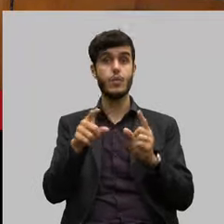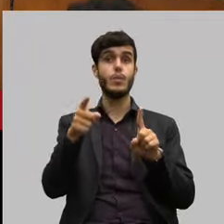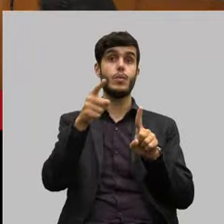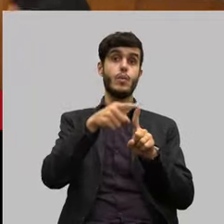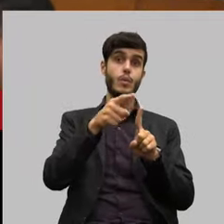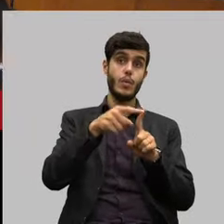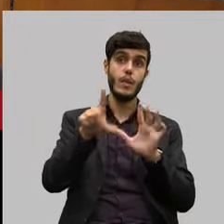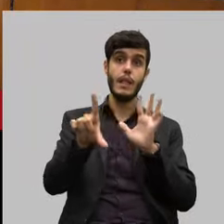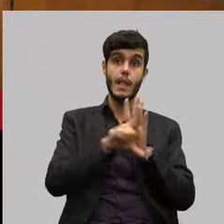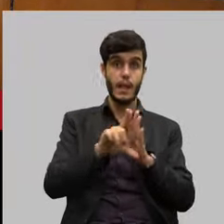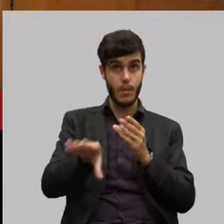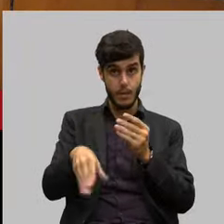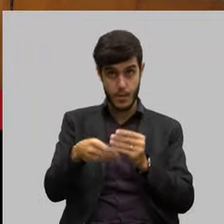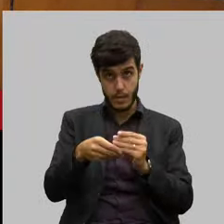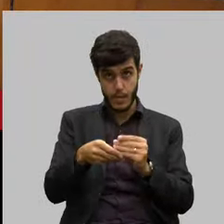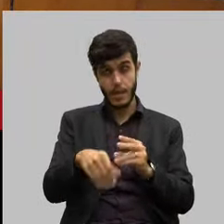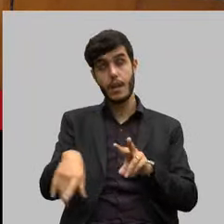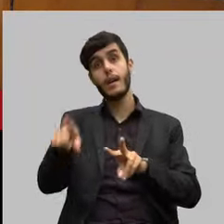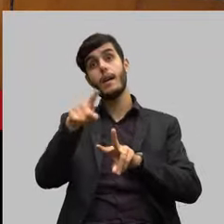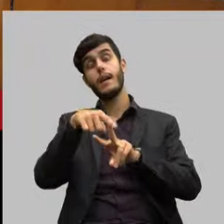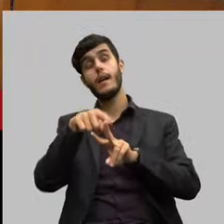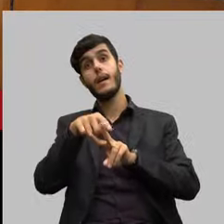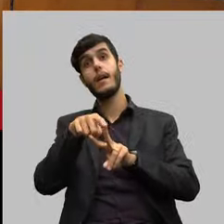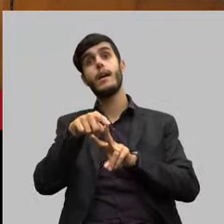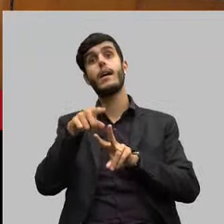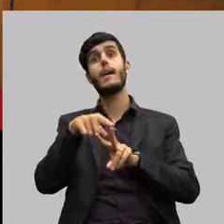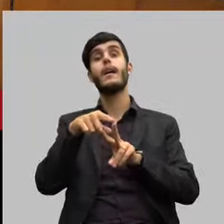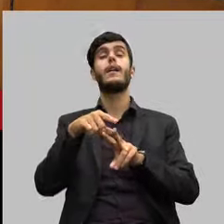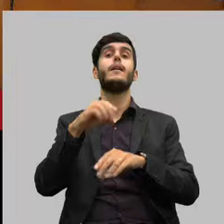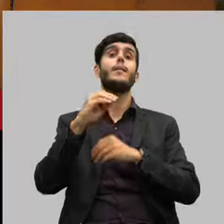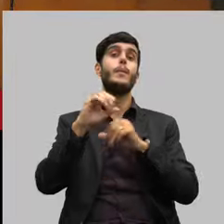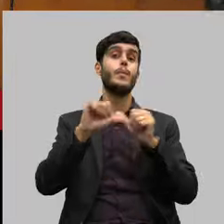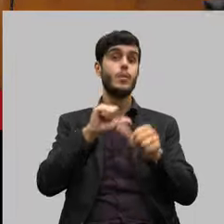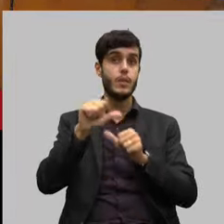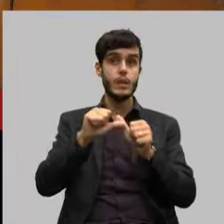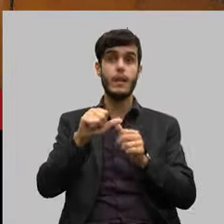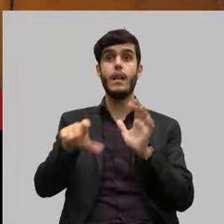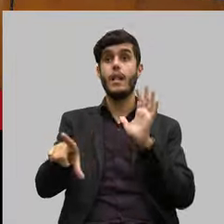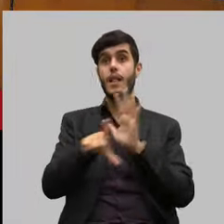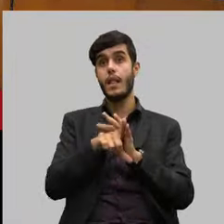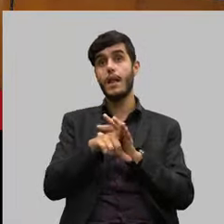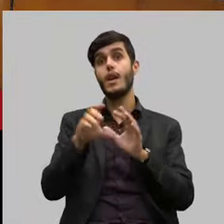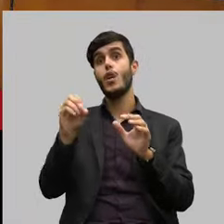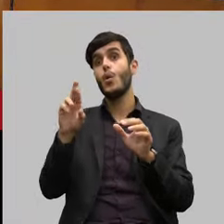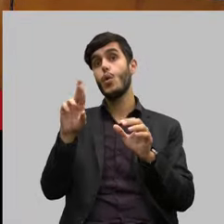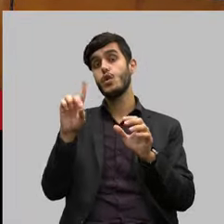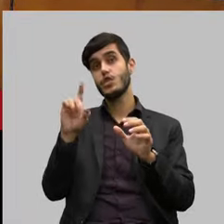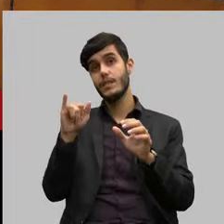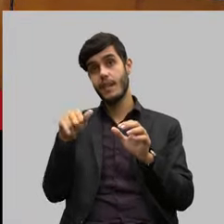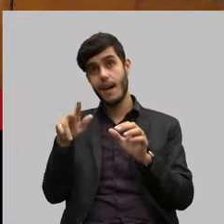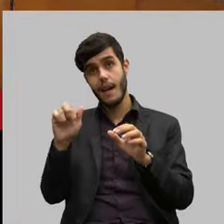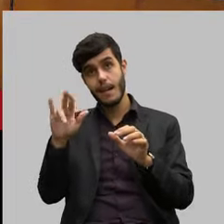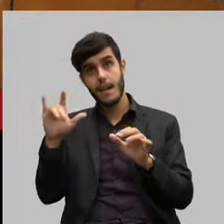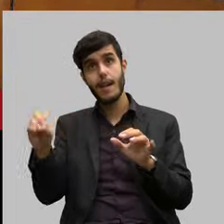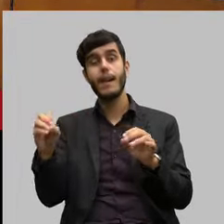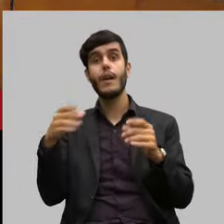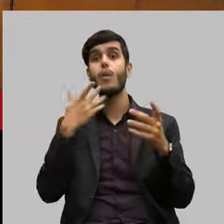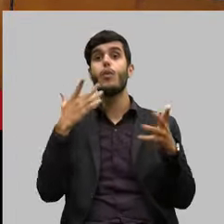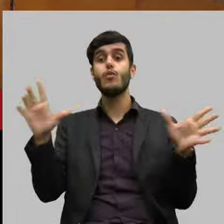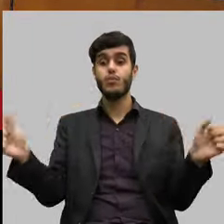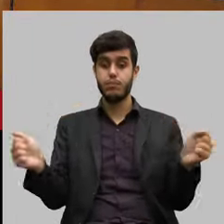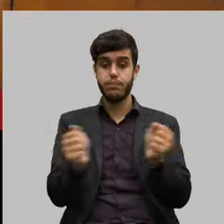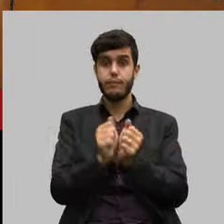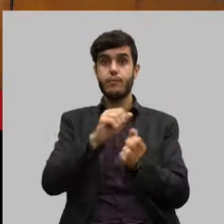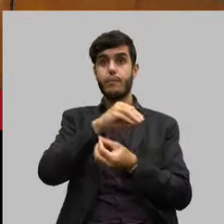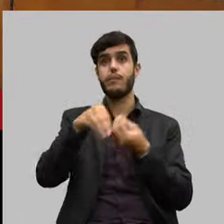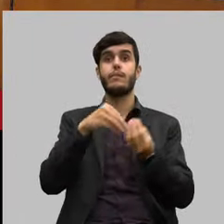complementar para mudanças de de mudanças que são em lei ordinária e junta tudo Quais são os problemas que eu